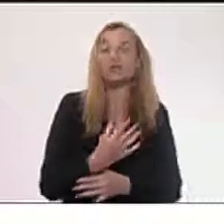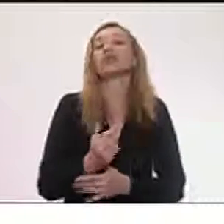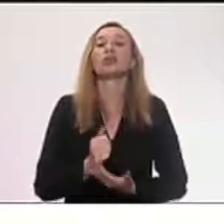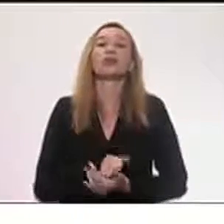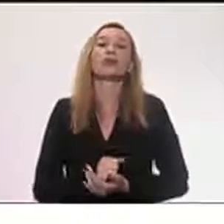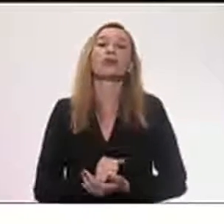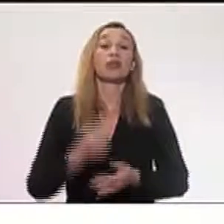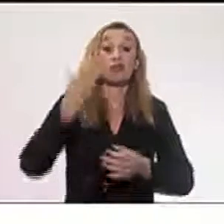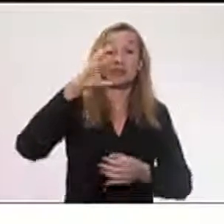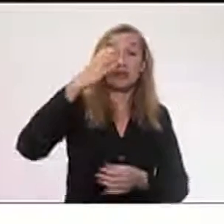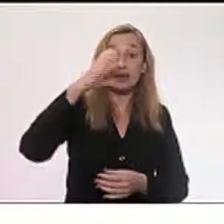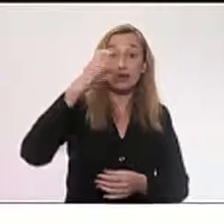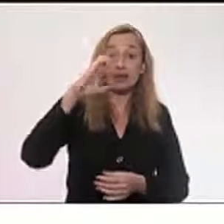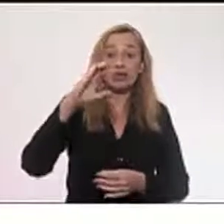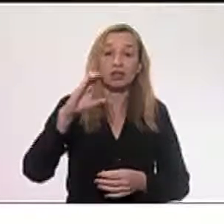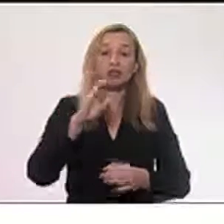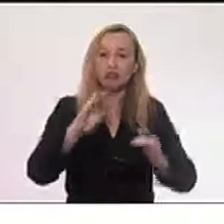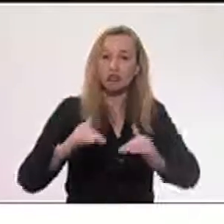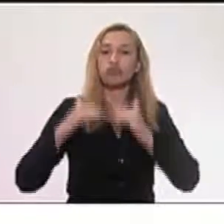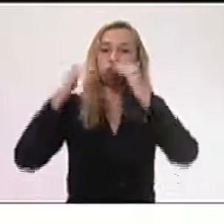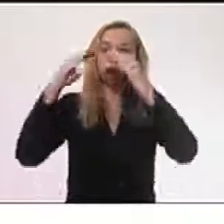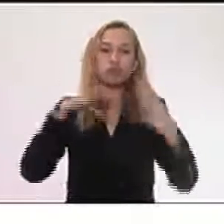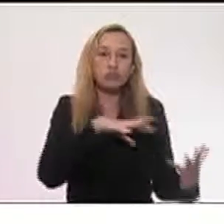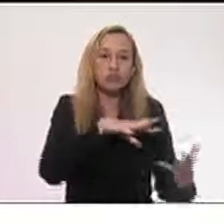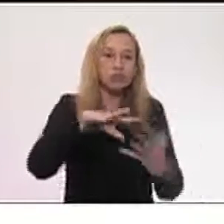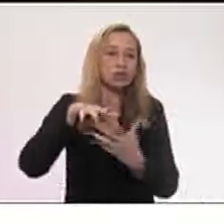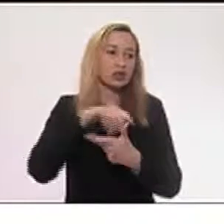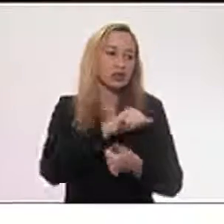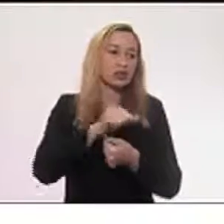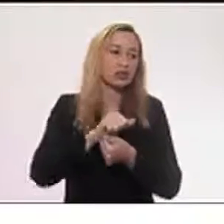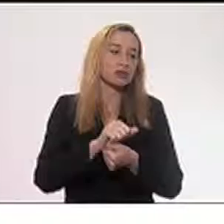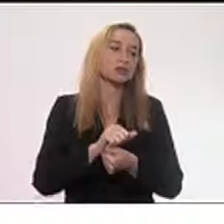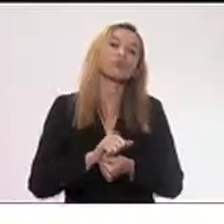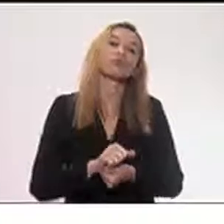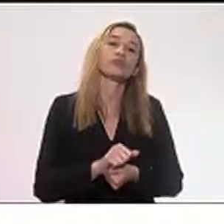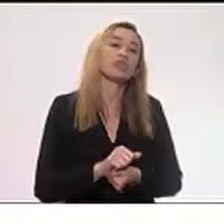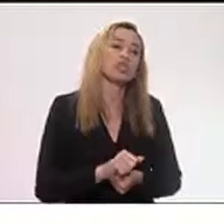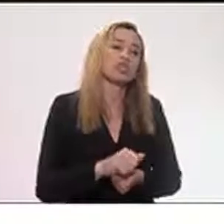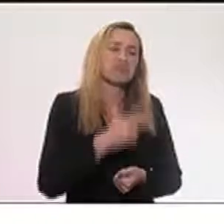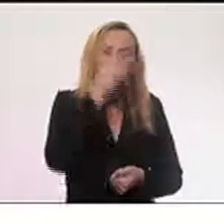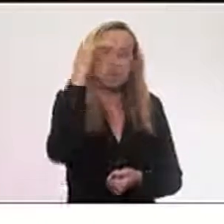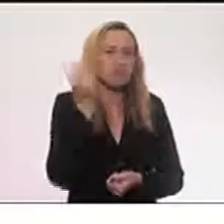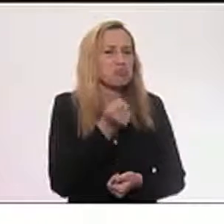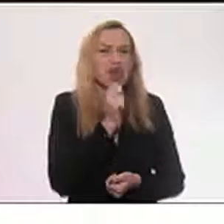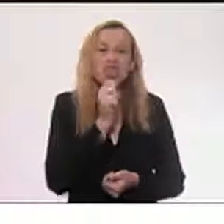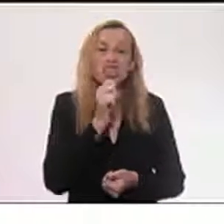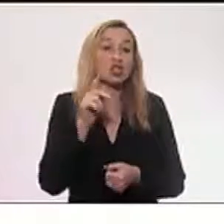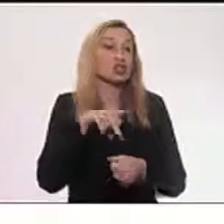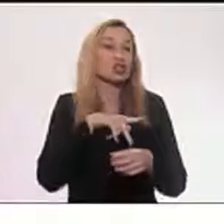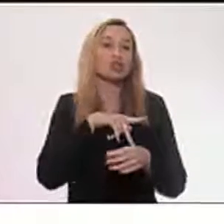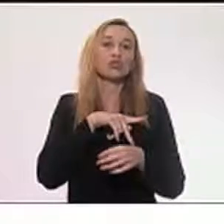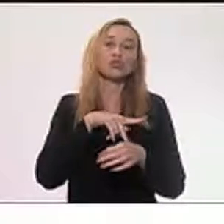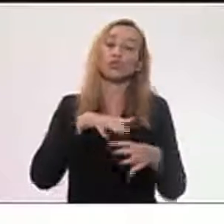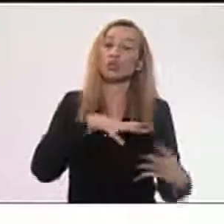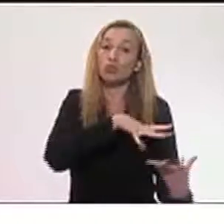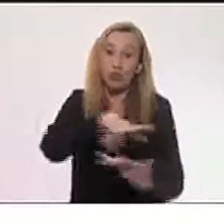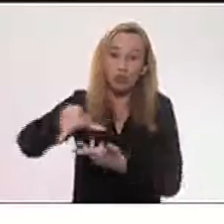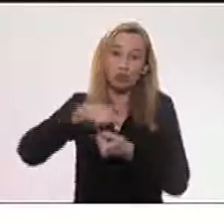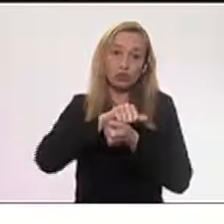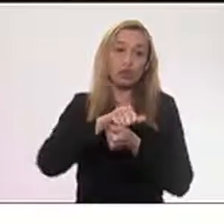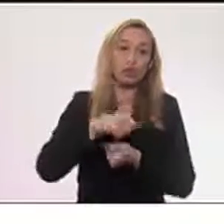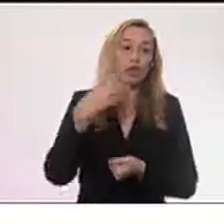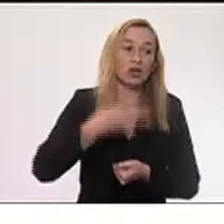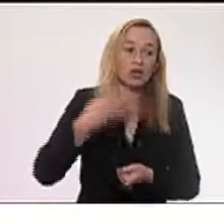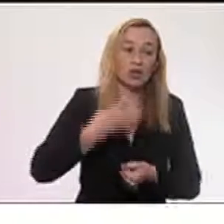públicas, da ciência e da soberania nacional. E para concluir, afirmo, nenhum país do mundo, nesta chamada quarta revolução